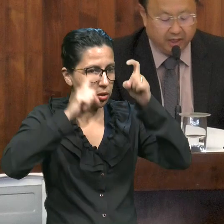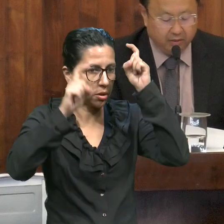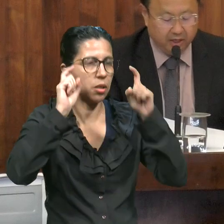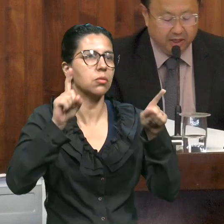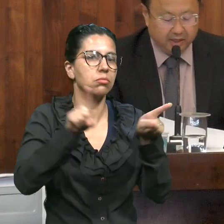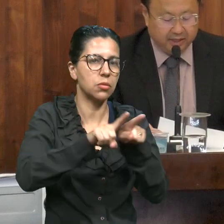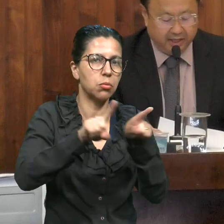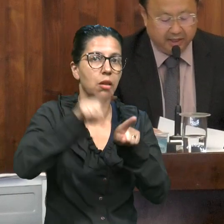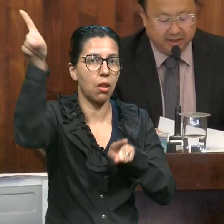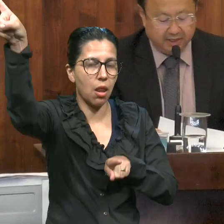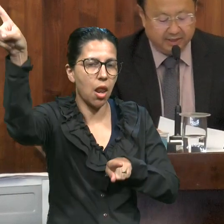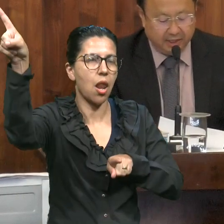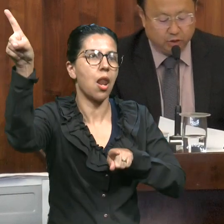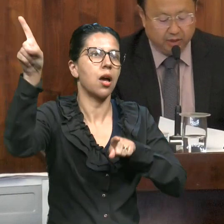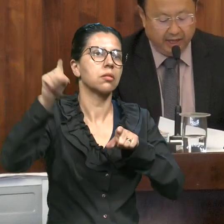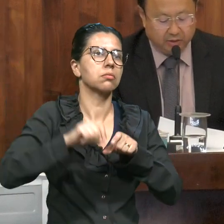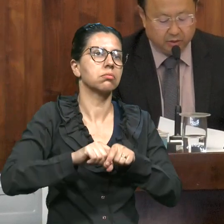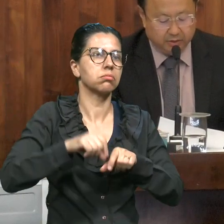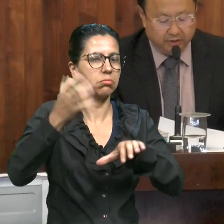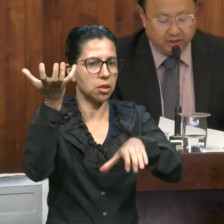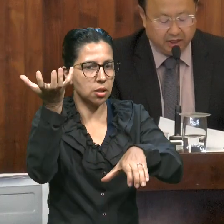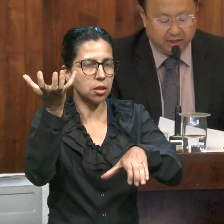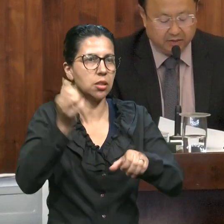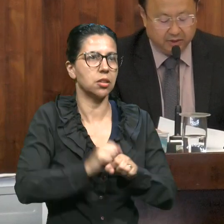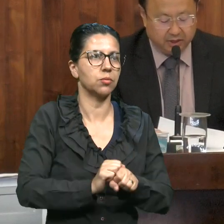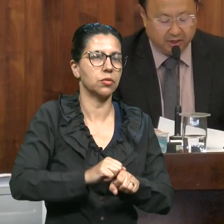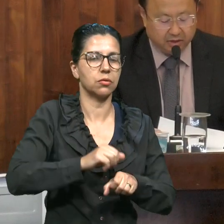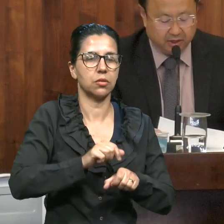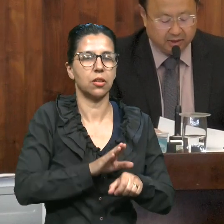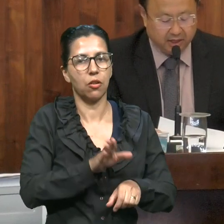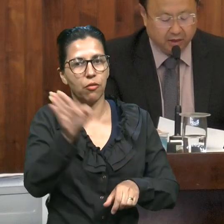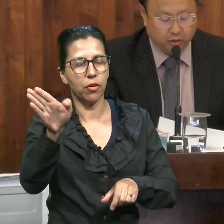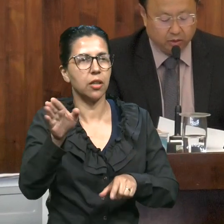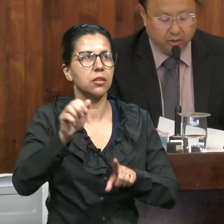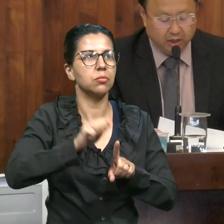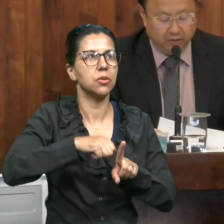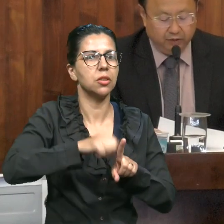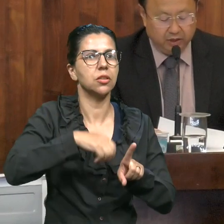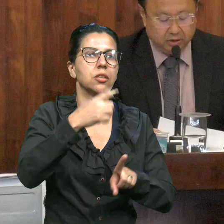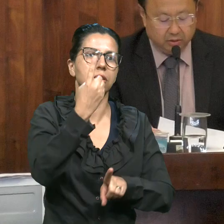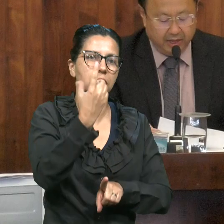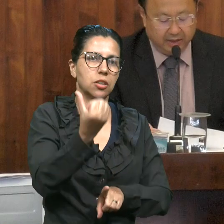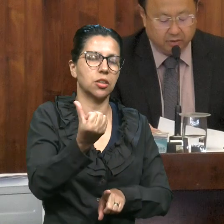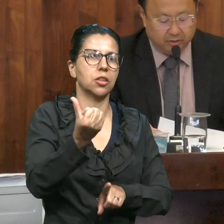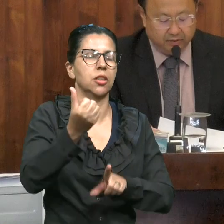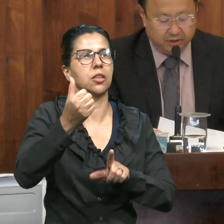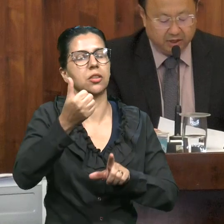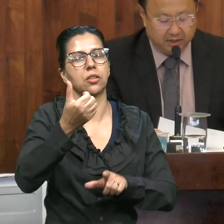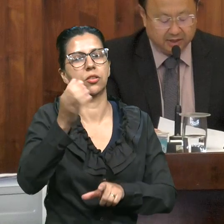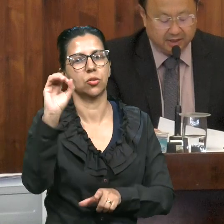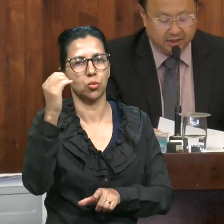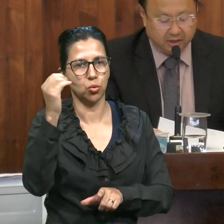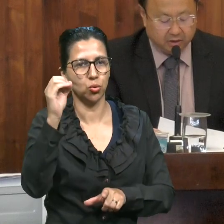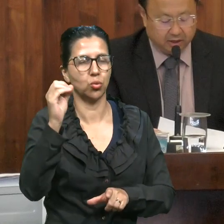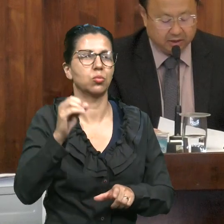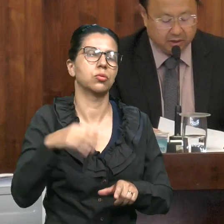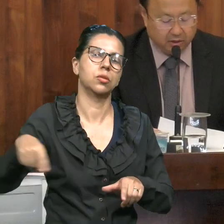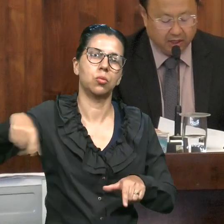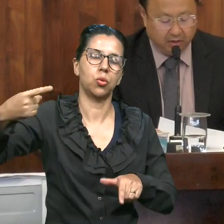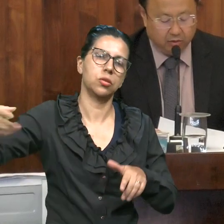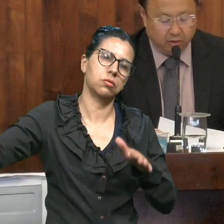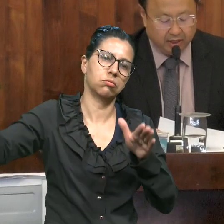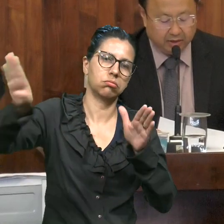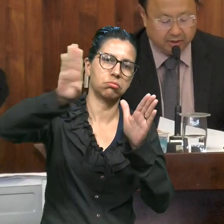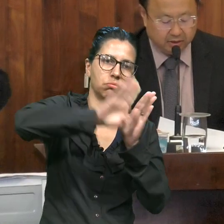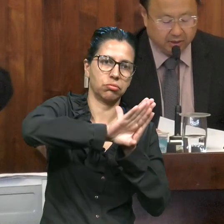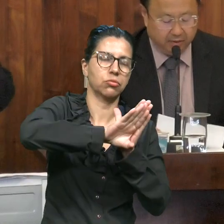Distrito Federal. Saída 16/10/2023, às 23 horas. Retorno 20/10/2023, às 16 horas.